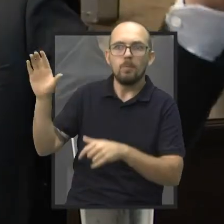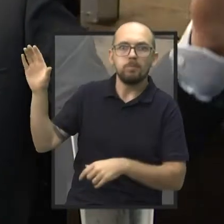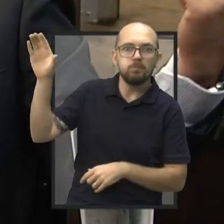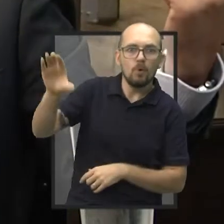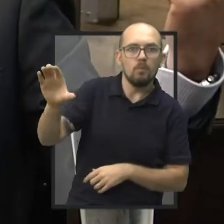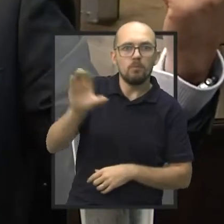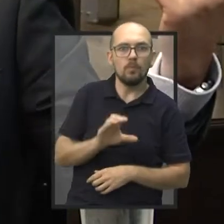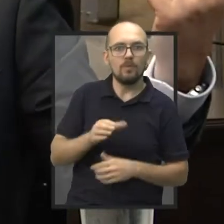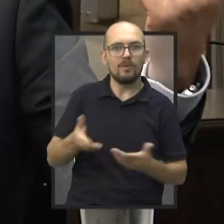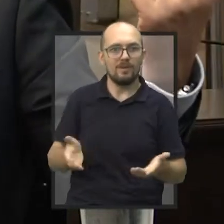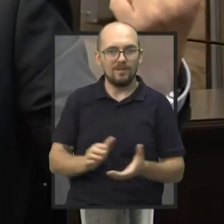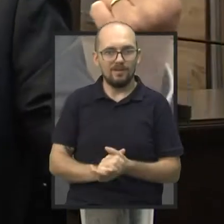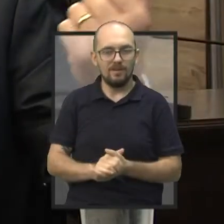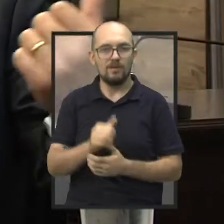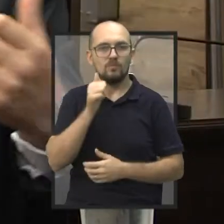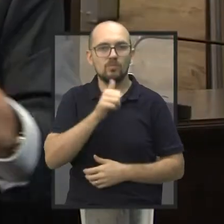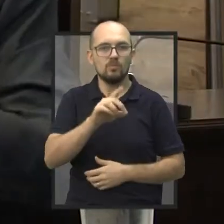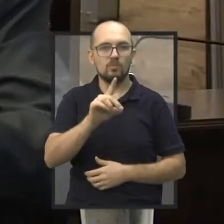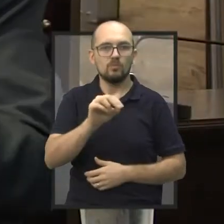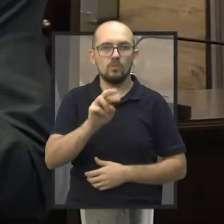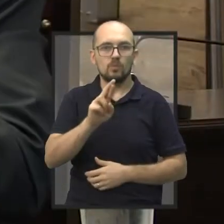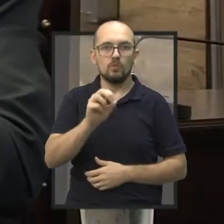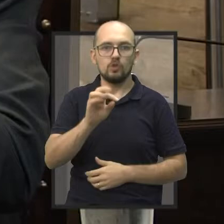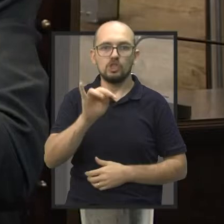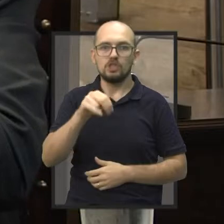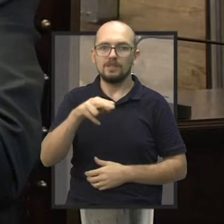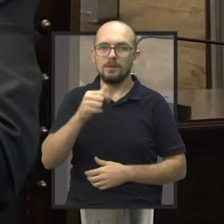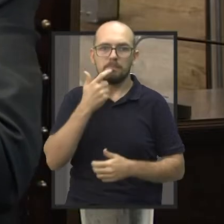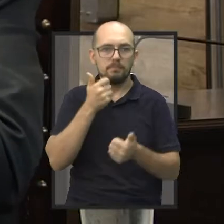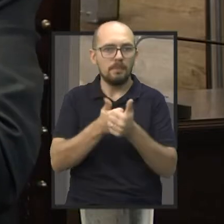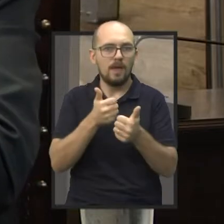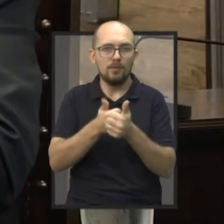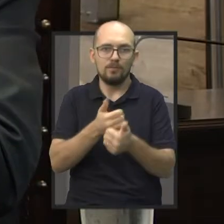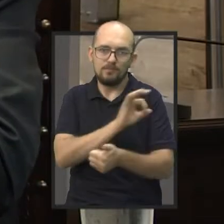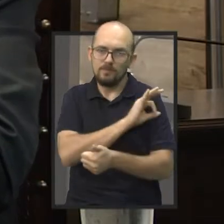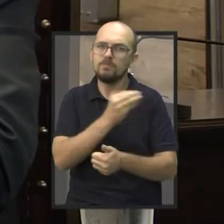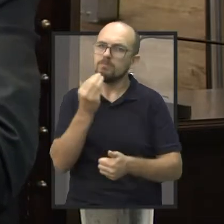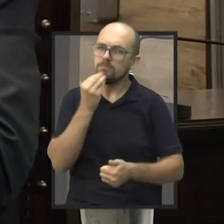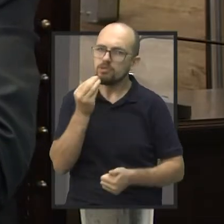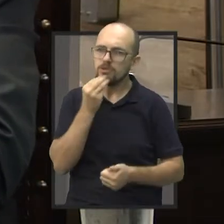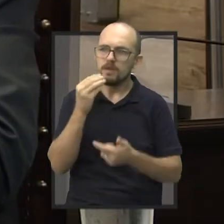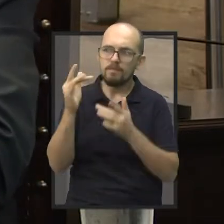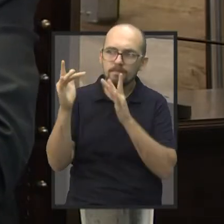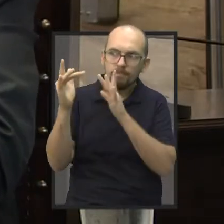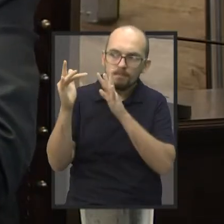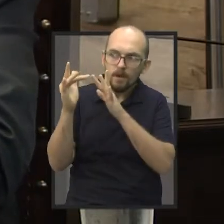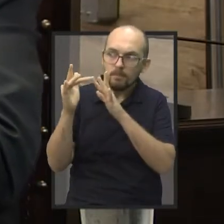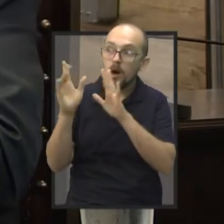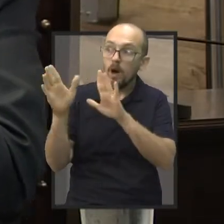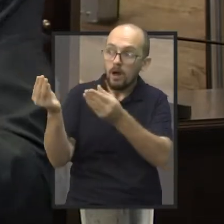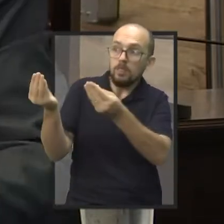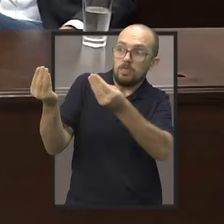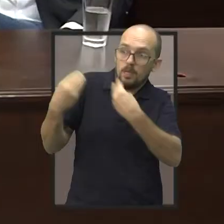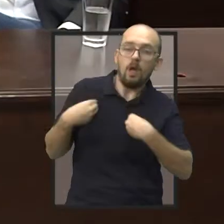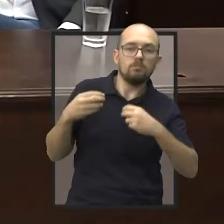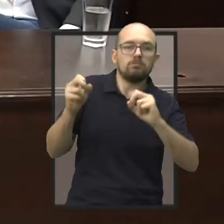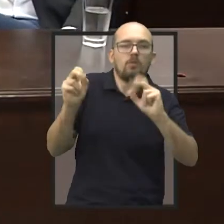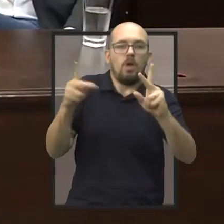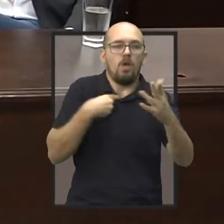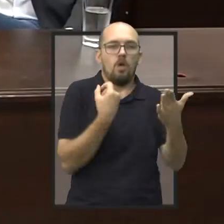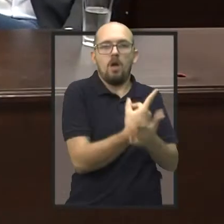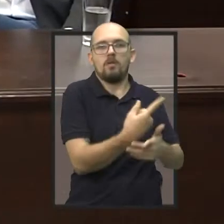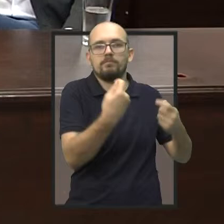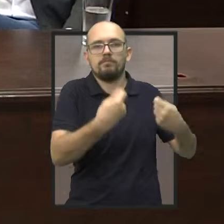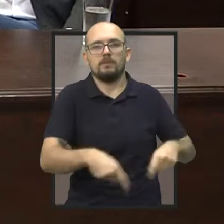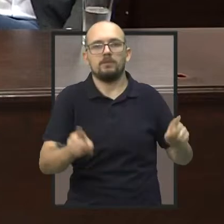Dorothy está muito próxima do prefeito. Então eu acho que talvez essa sinergia tem que ser um pouquinho melhorada, né? O senhor